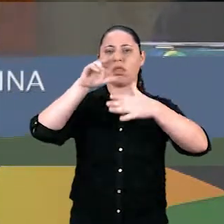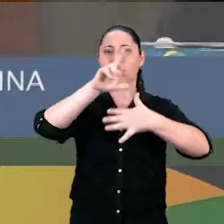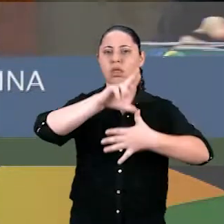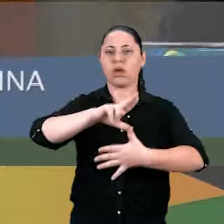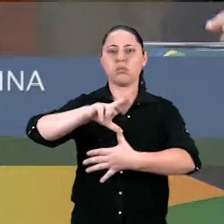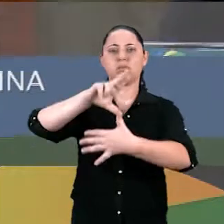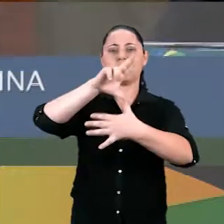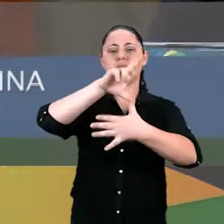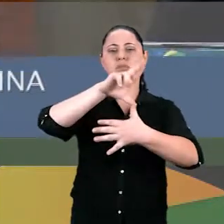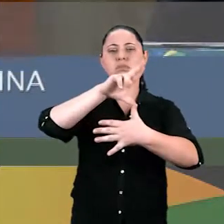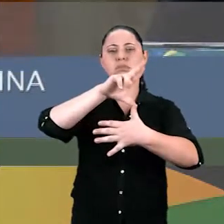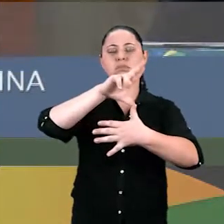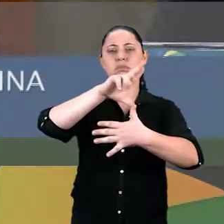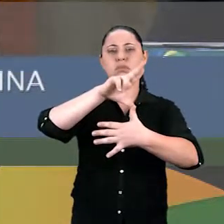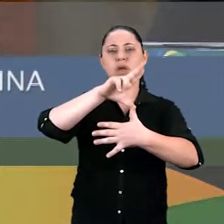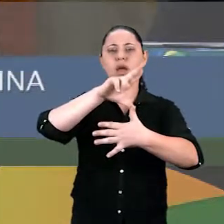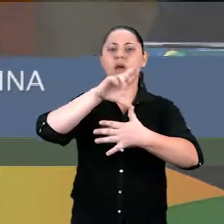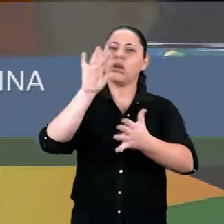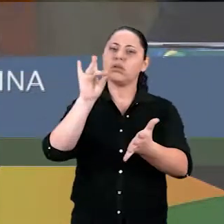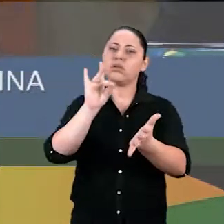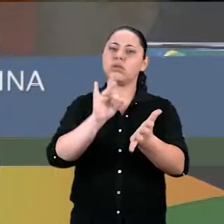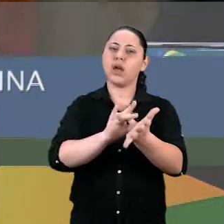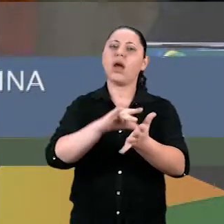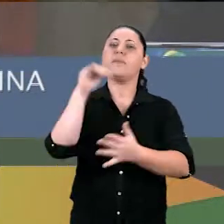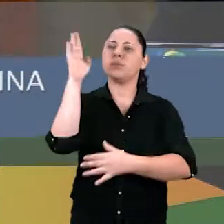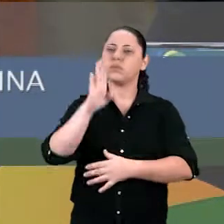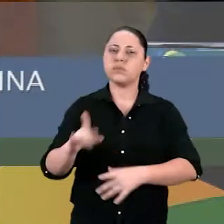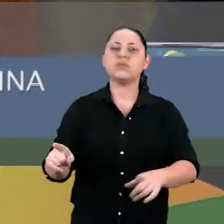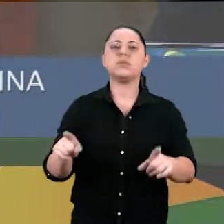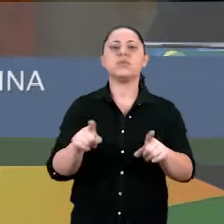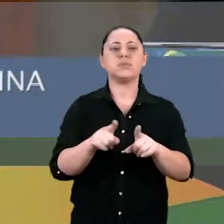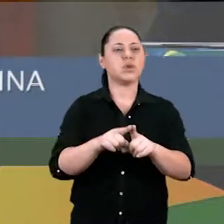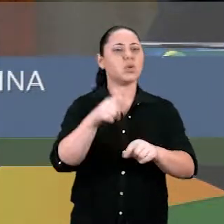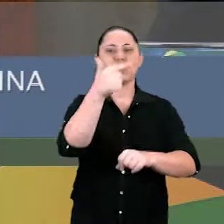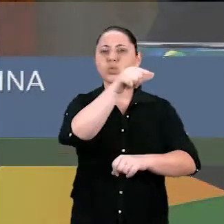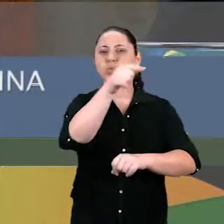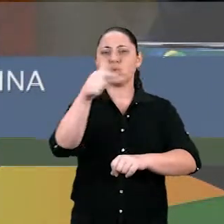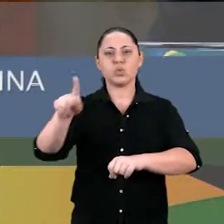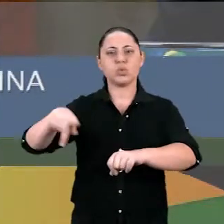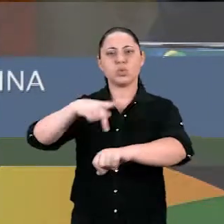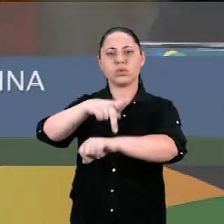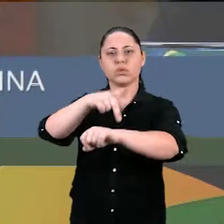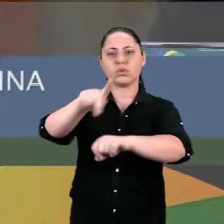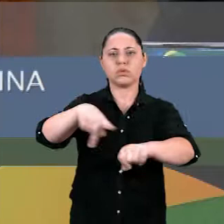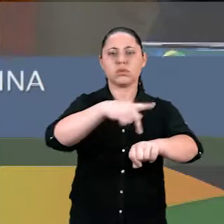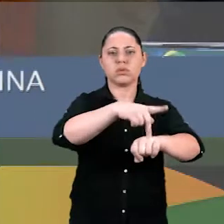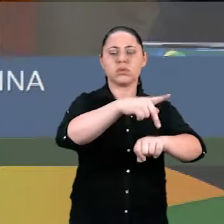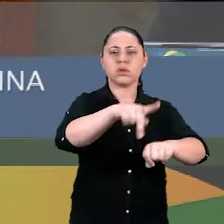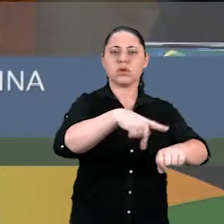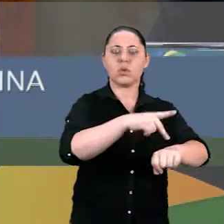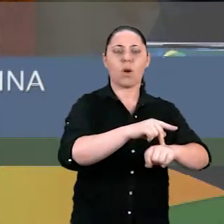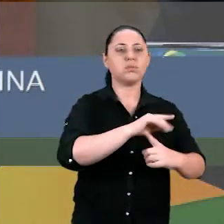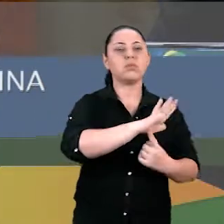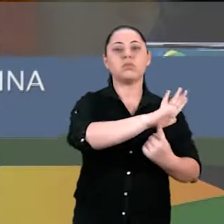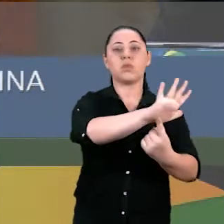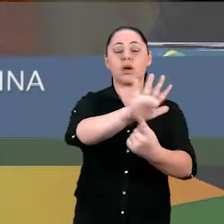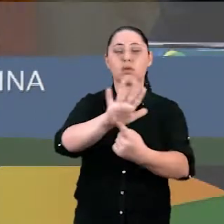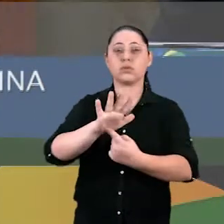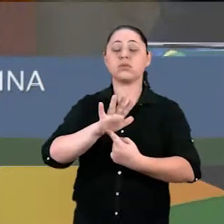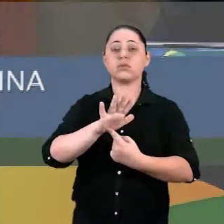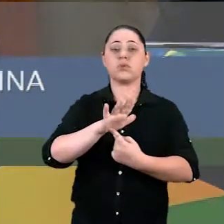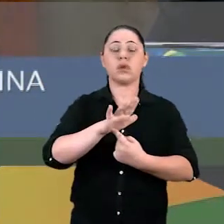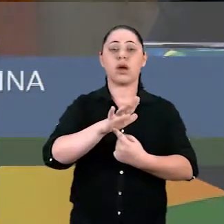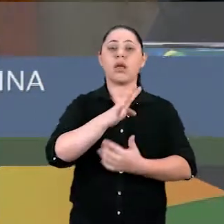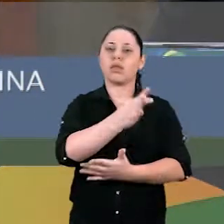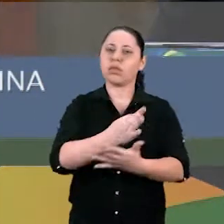realidade, sim, brasileira, é uma realidade que também se coloca nos demais países latino-americanos, como demonstra bem, e